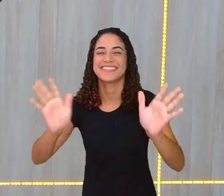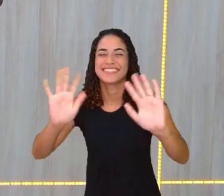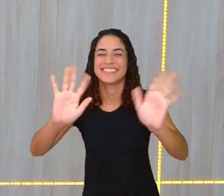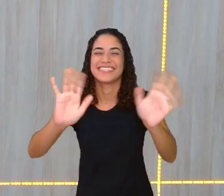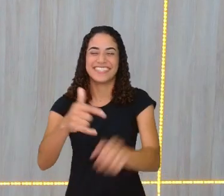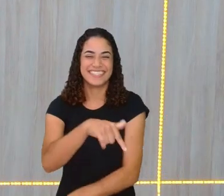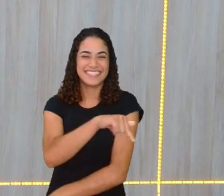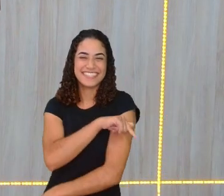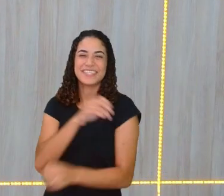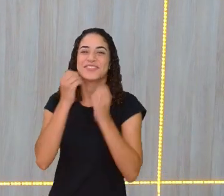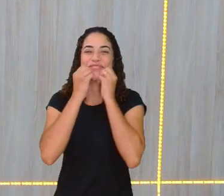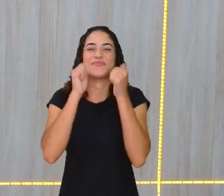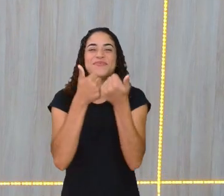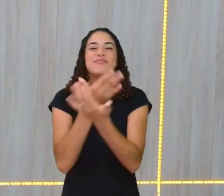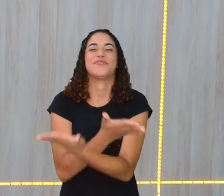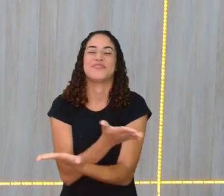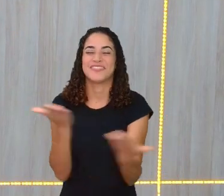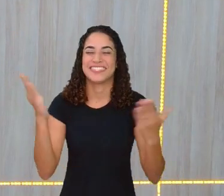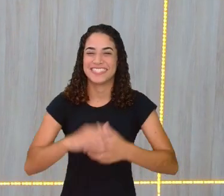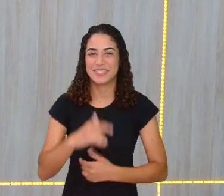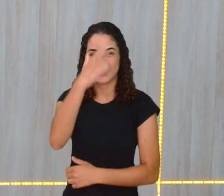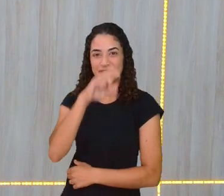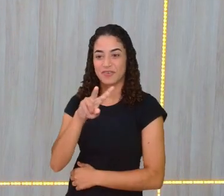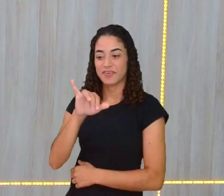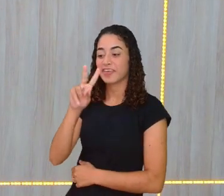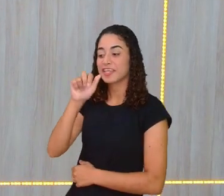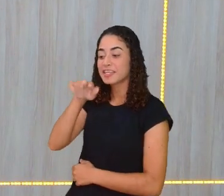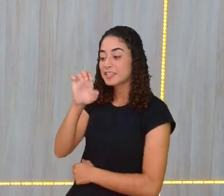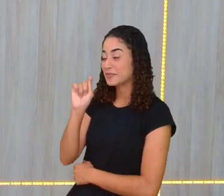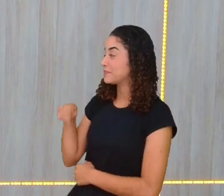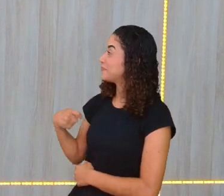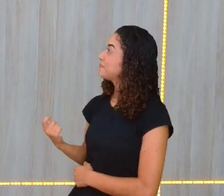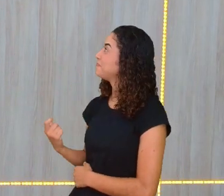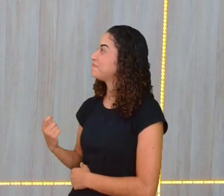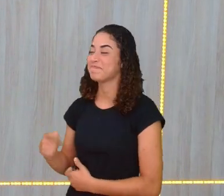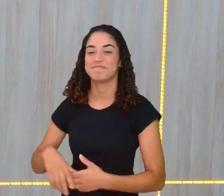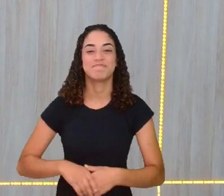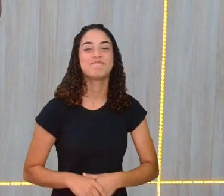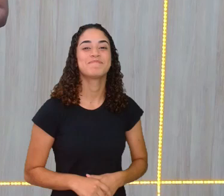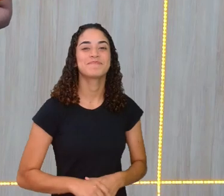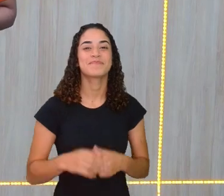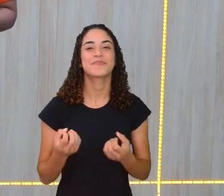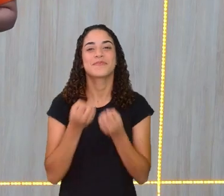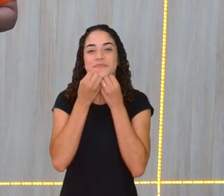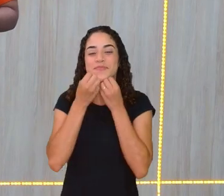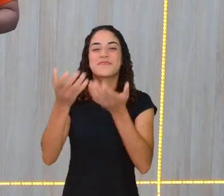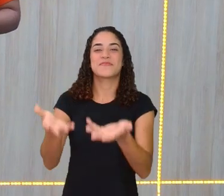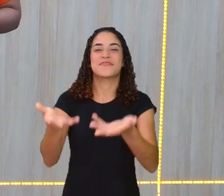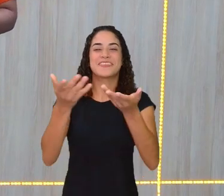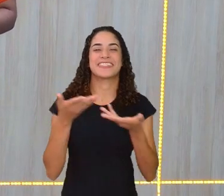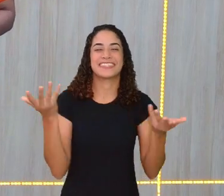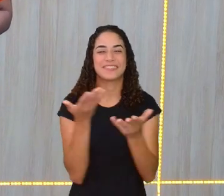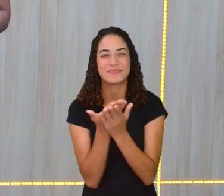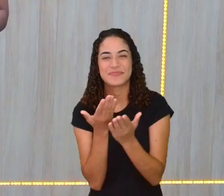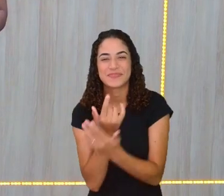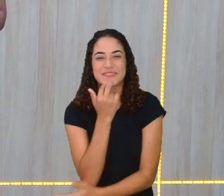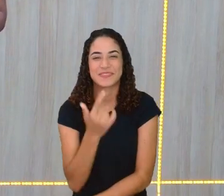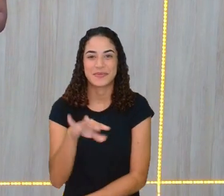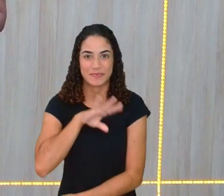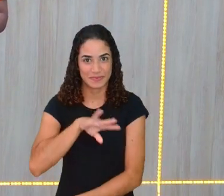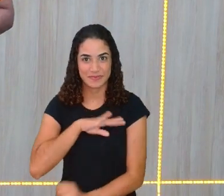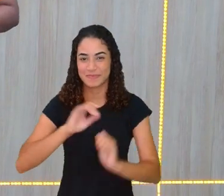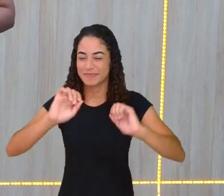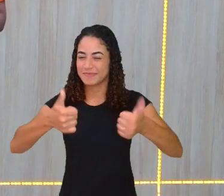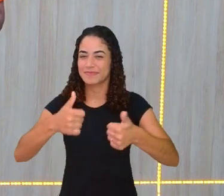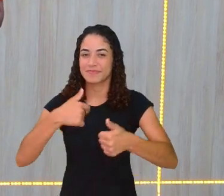Olá, sétimo ano, tudo bem com vocês? Eu sou Viviane Santos e esse é o meu sinal. Sejam todos bem-vindos à aula de língua portuguesa, tá